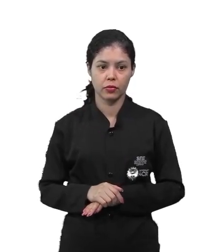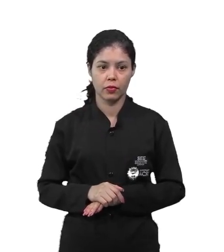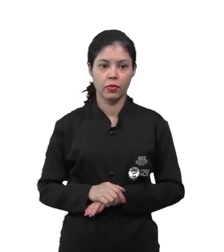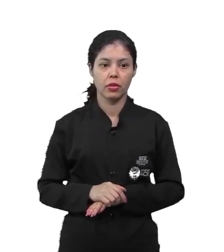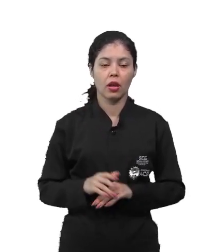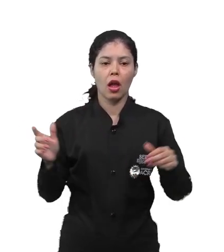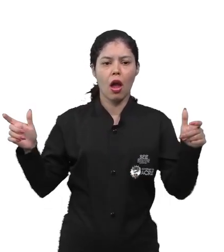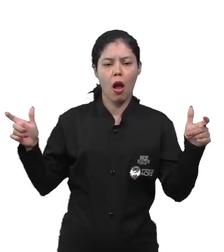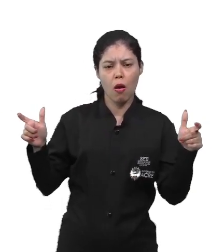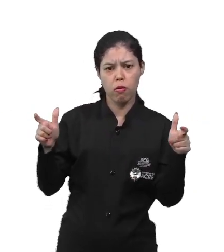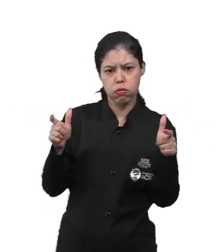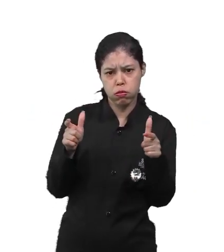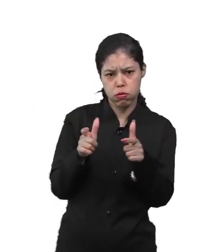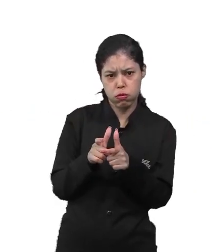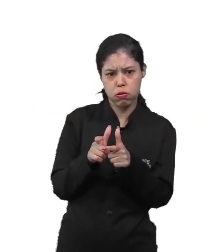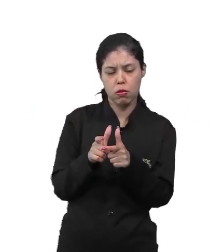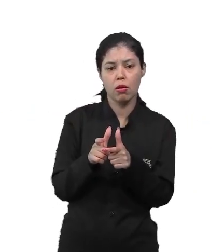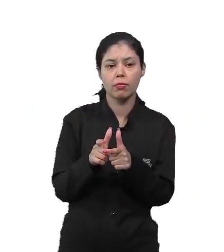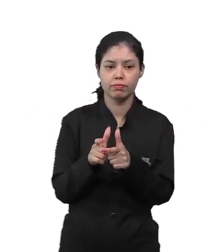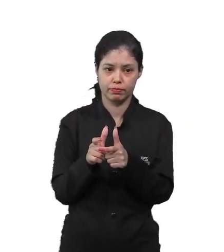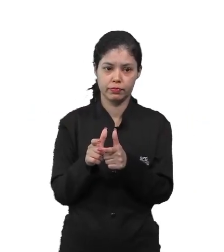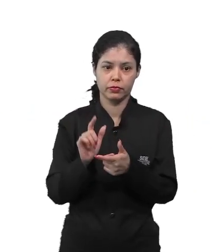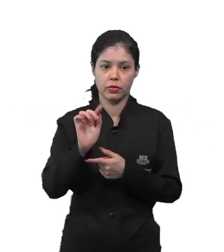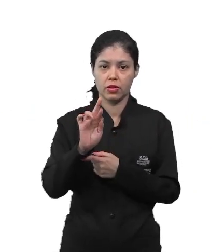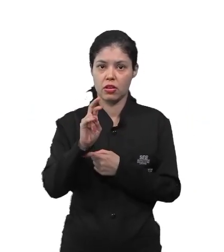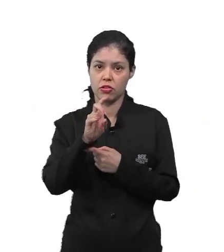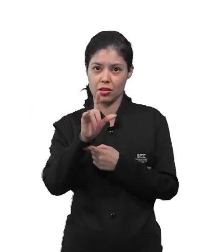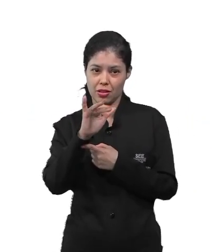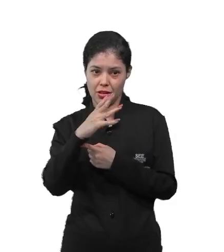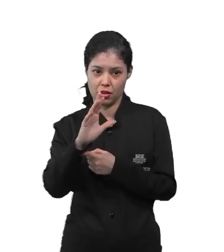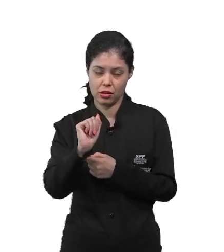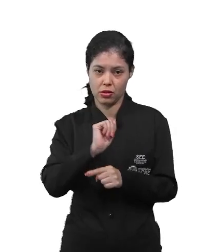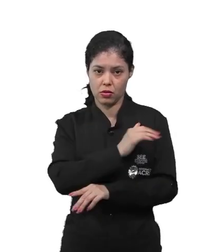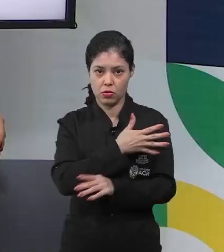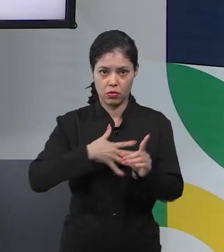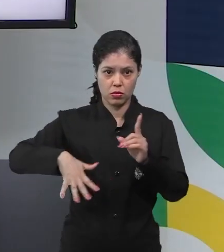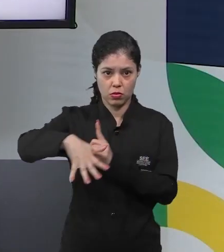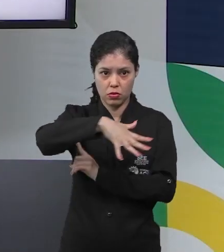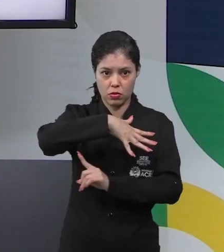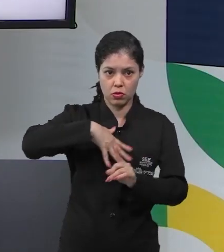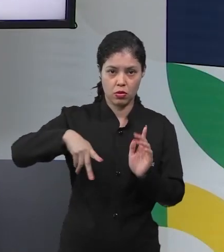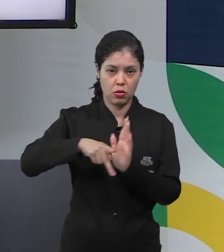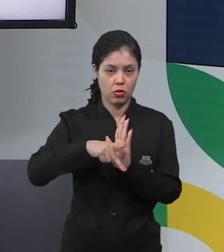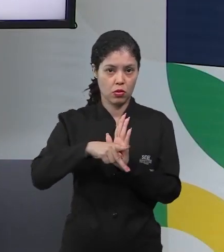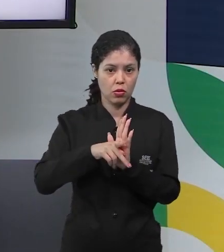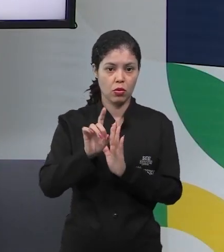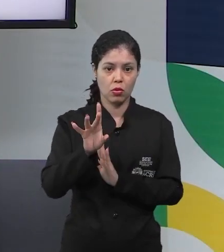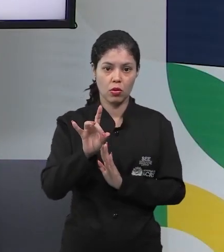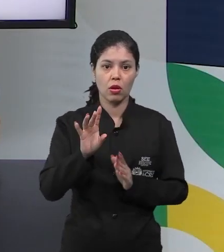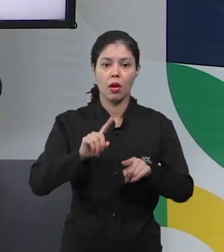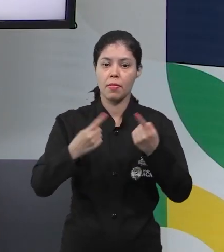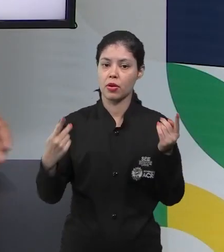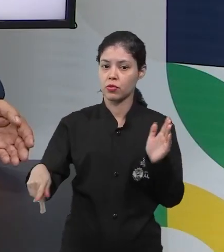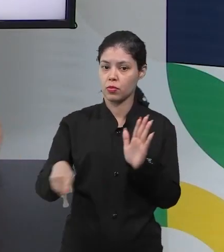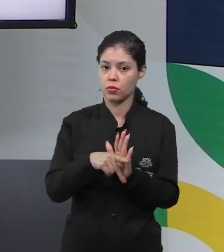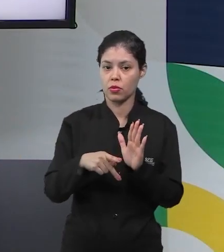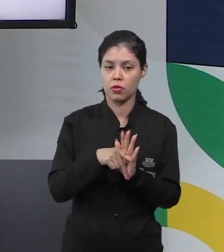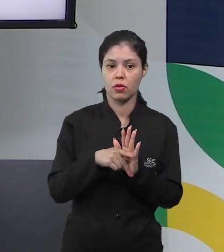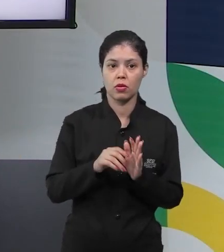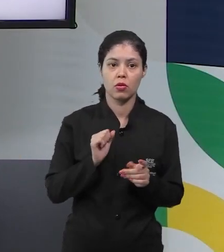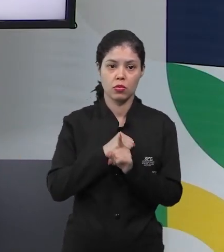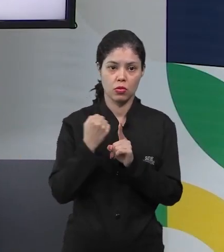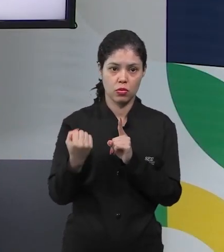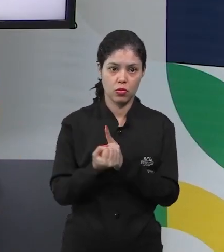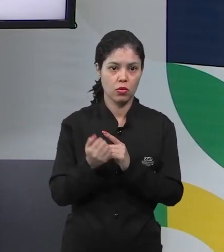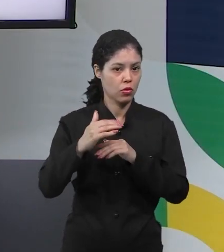Redução da capacidade de regeneração do ambiente como um todo, não só do meio ambiente, mas do próprio ambiente